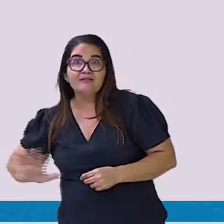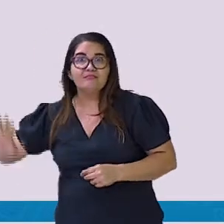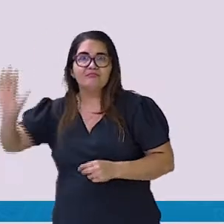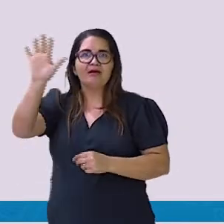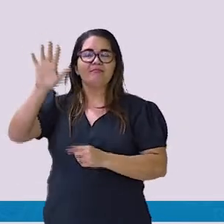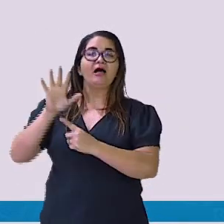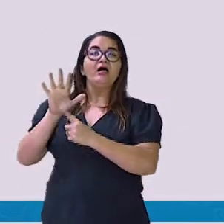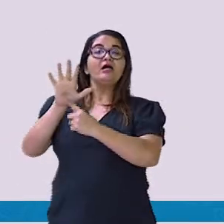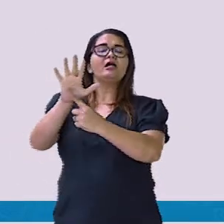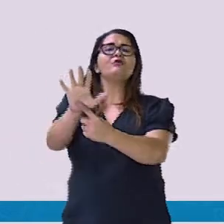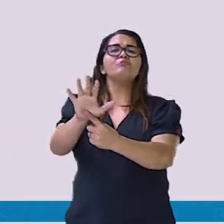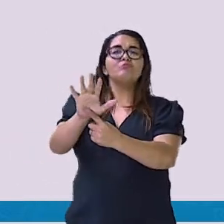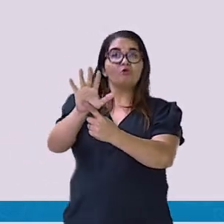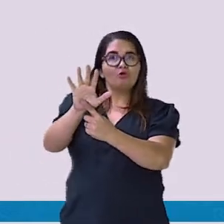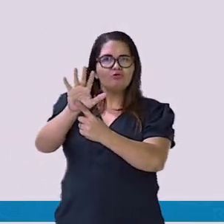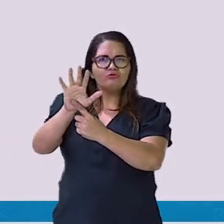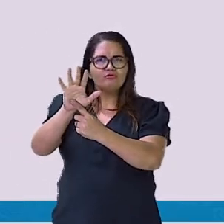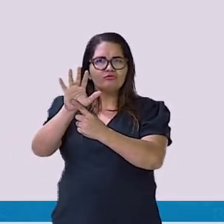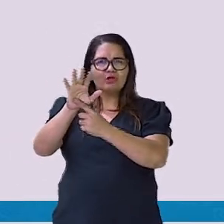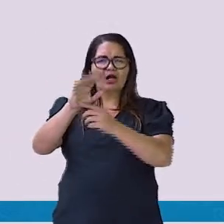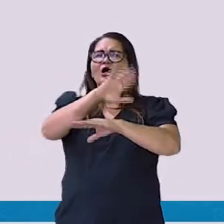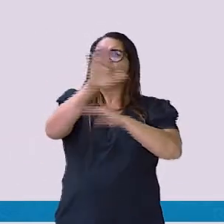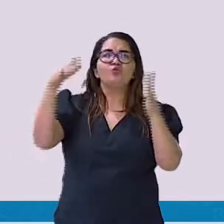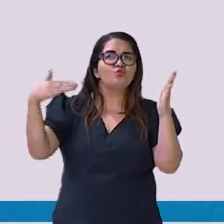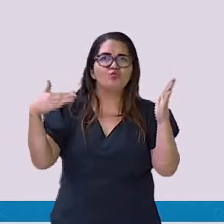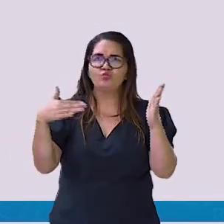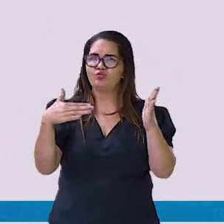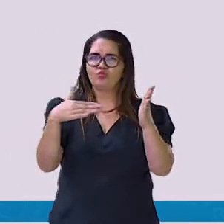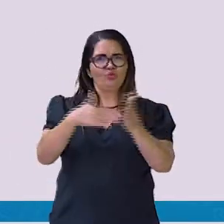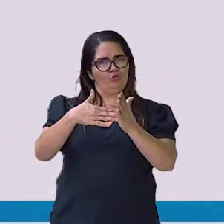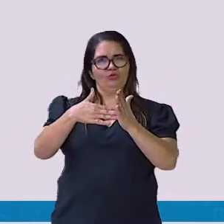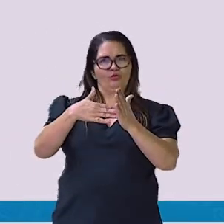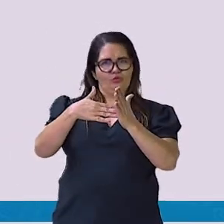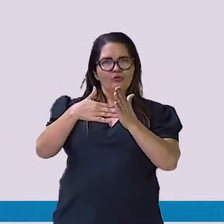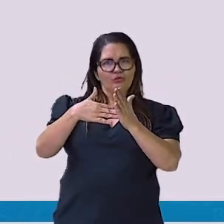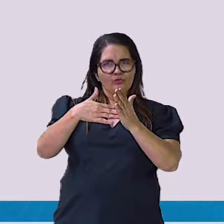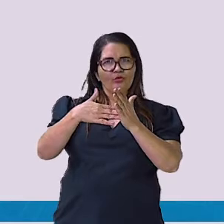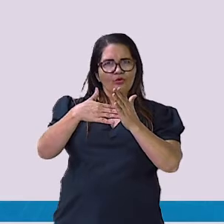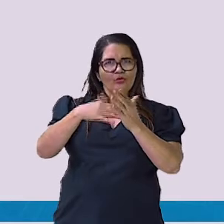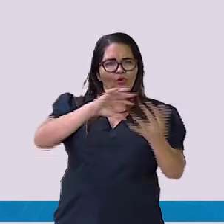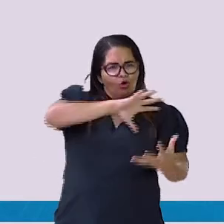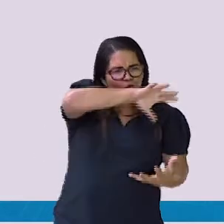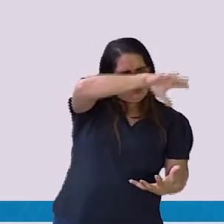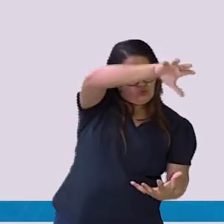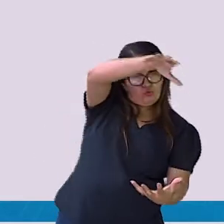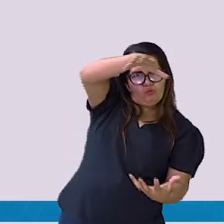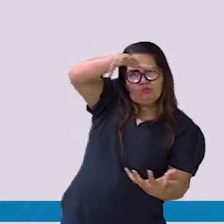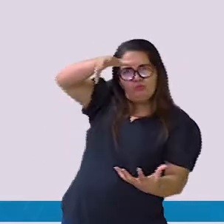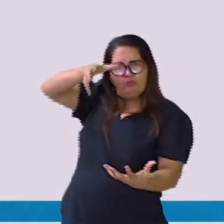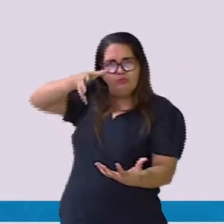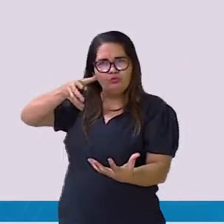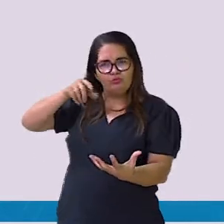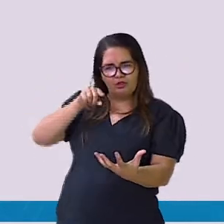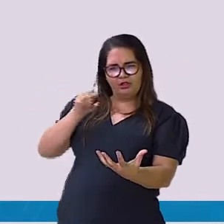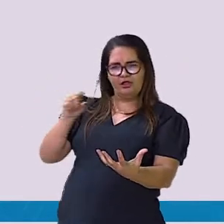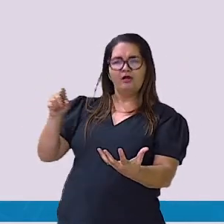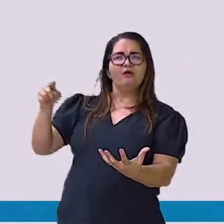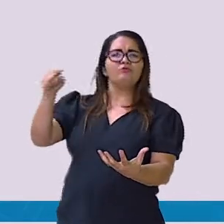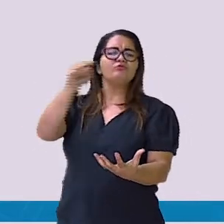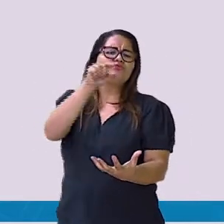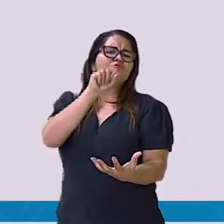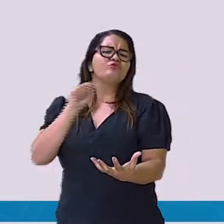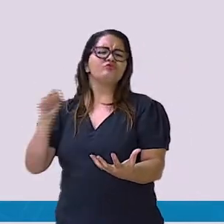Tá? Quando a gente estuda isso aqui, é bom você observar mais de um autor. Por